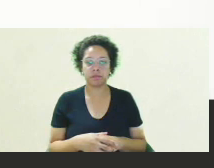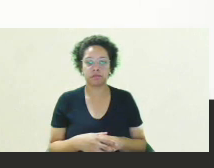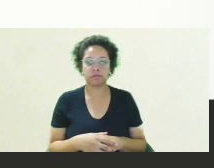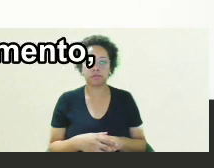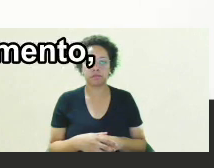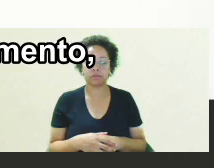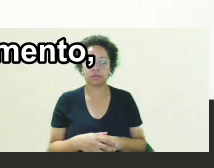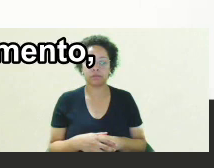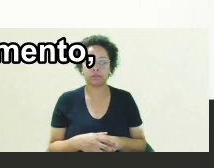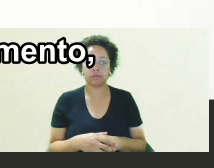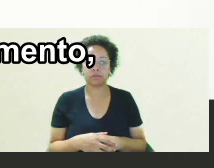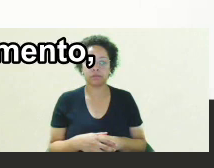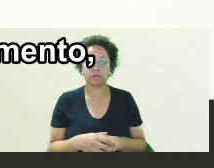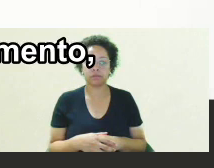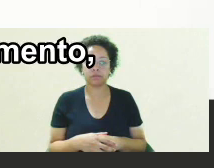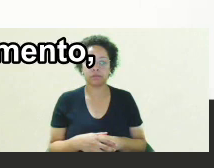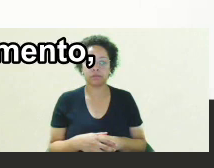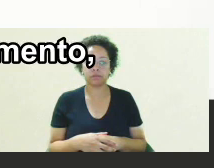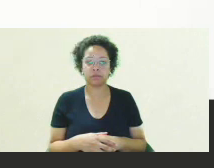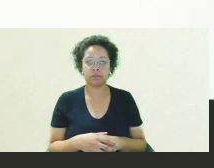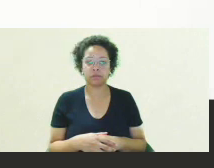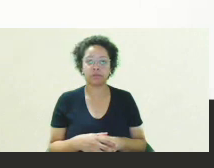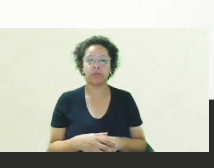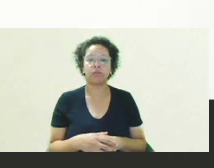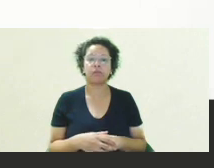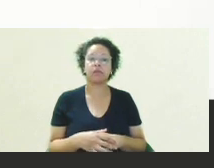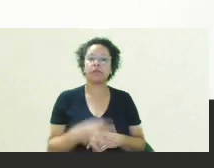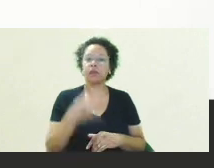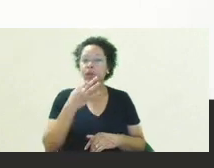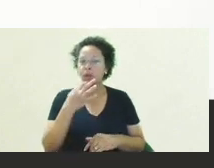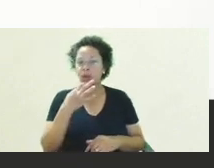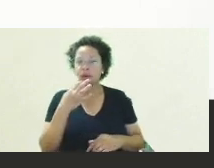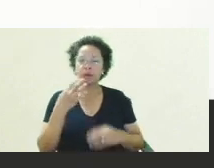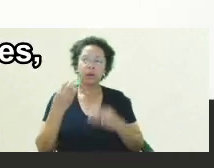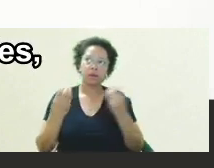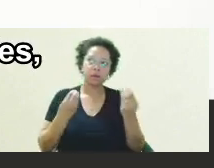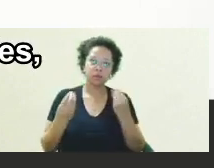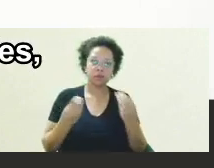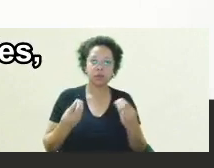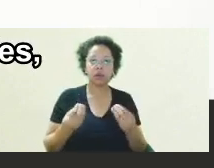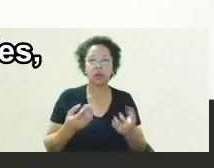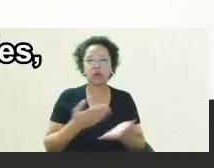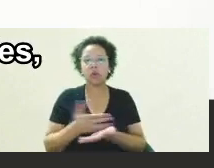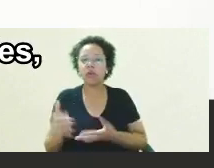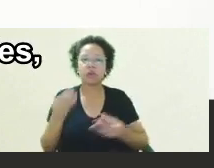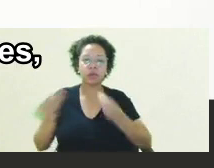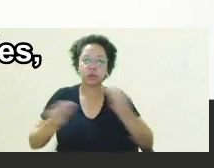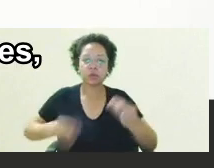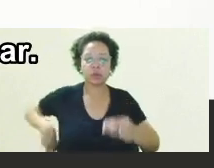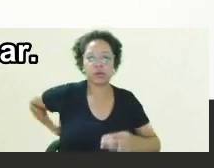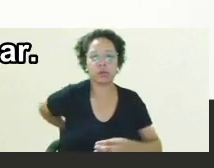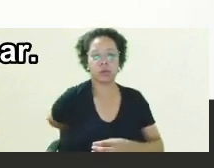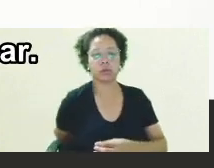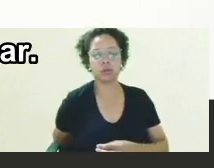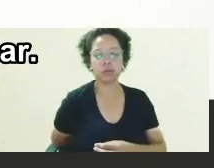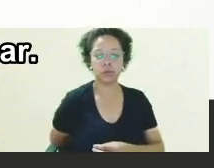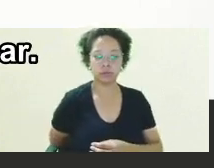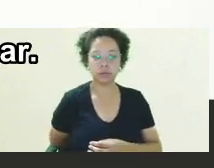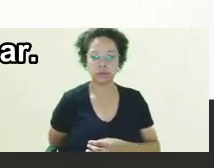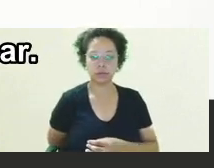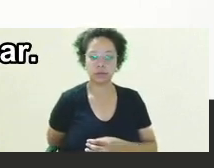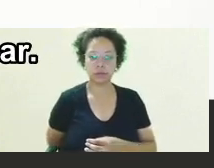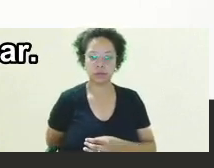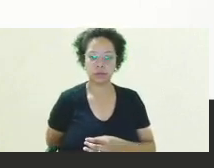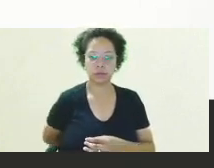Bom, vamos lá. Se o design tem esse conhecimento, por onde ele começa? Está apagando muitos slides, eu não consigo